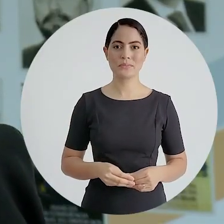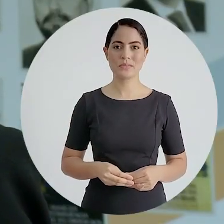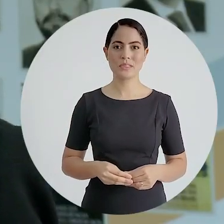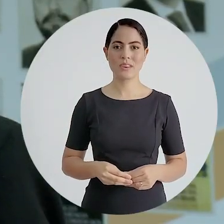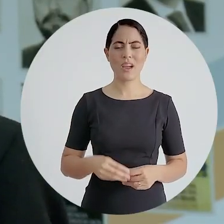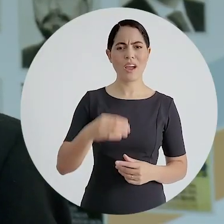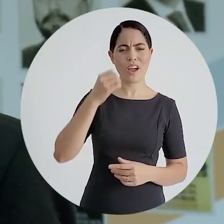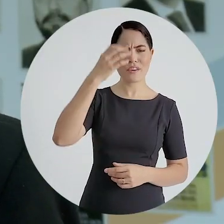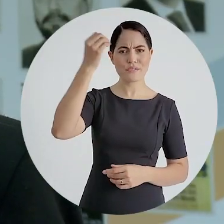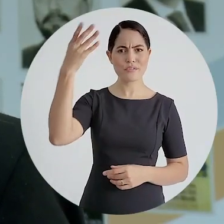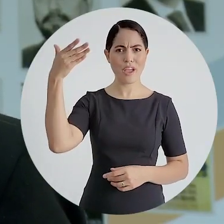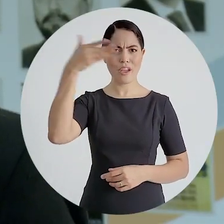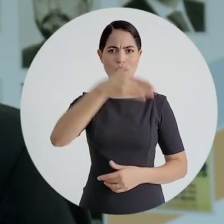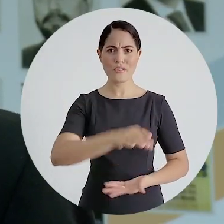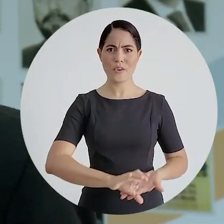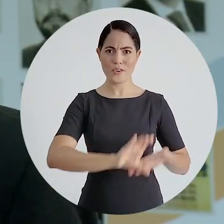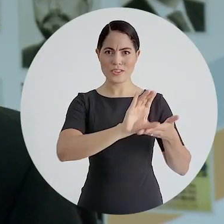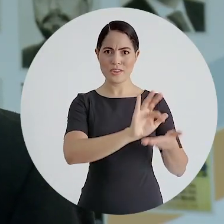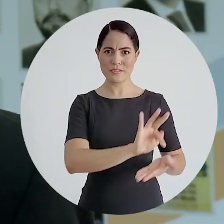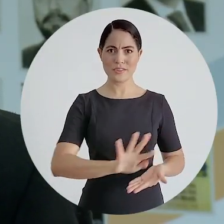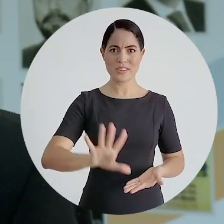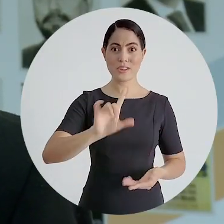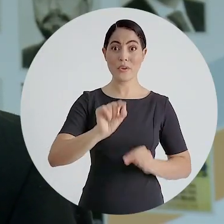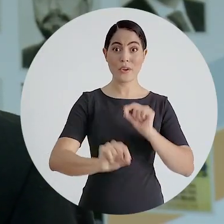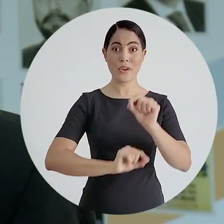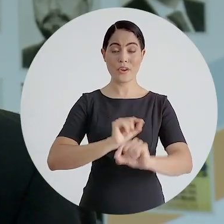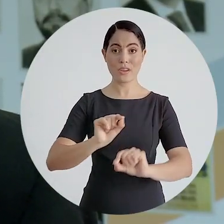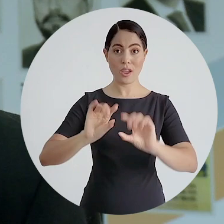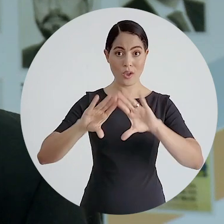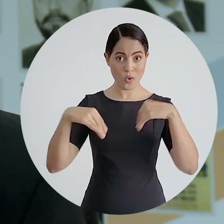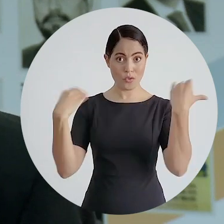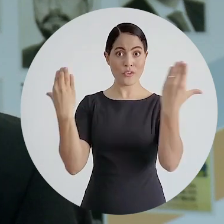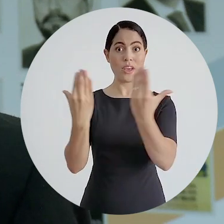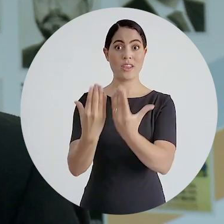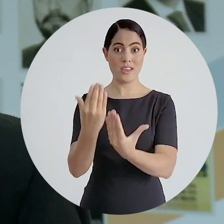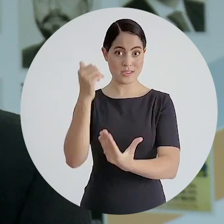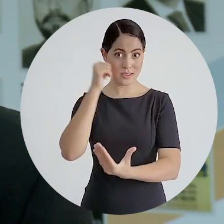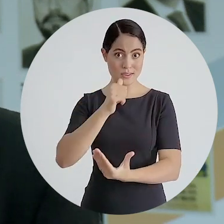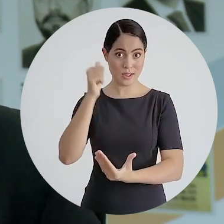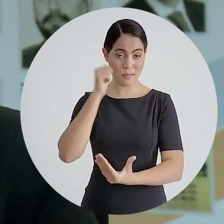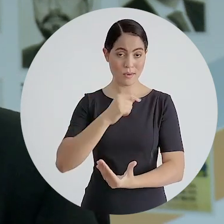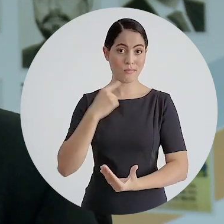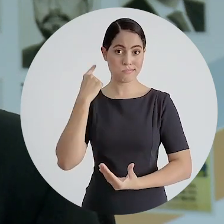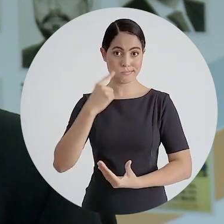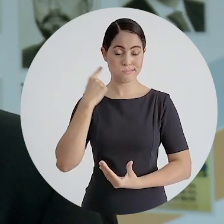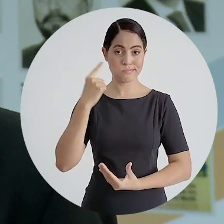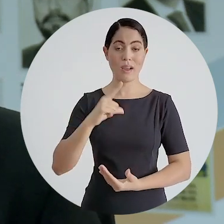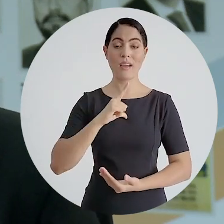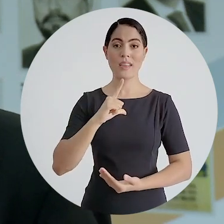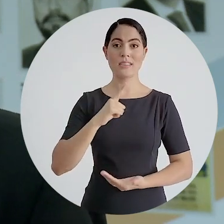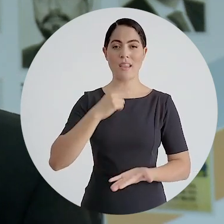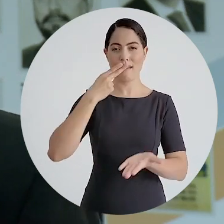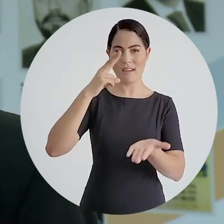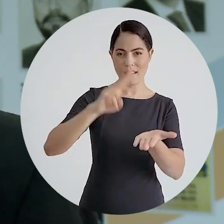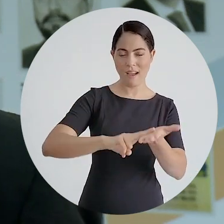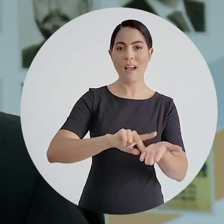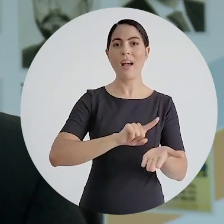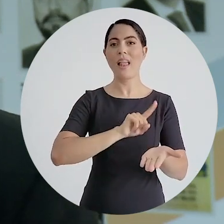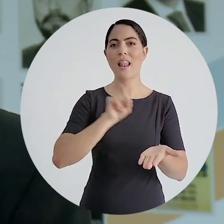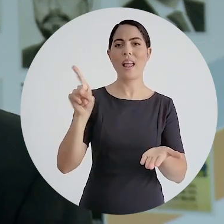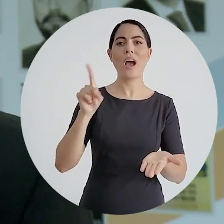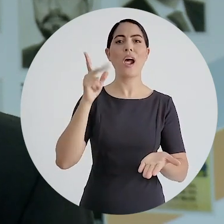que eu fiz pelo Conselho Federal tinha sido a Conferência Nacional da Mulher Advogada, na qual, na Carta de Fortaleza, né,